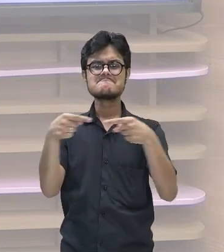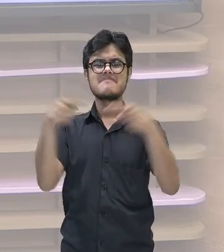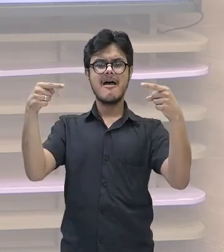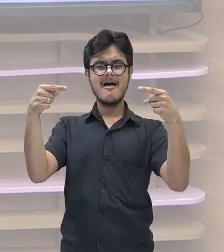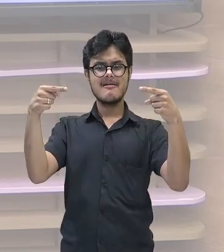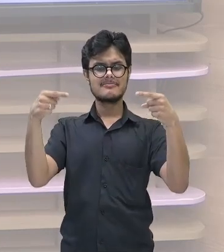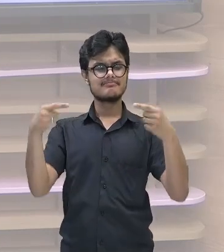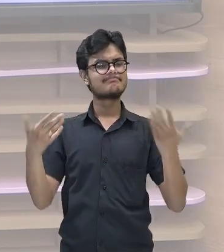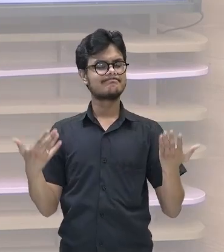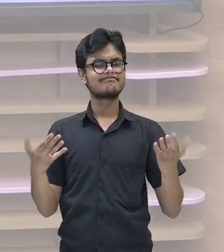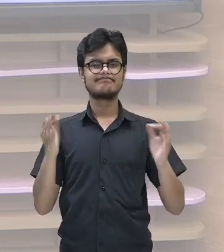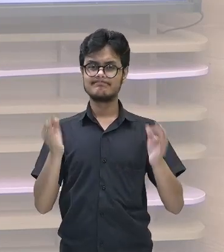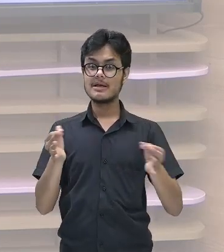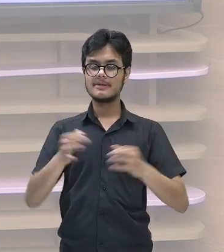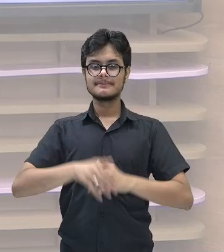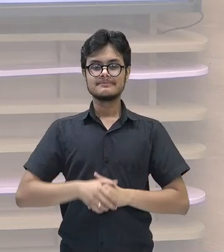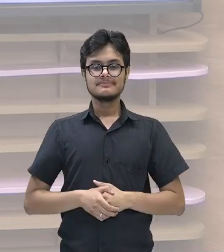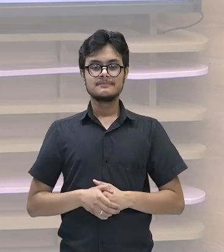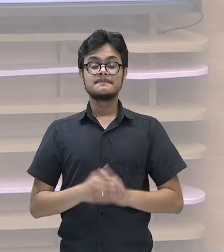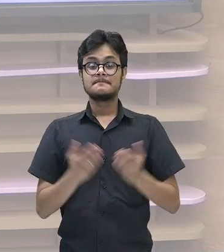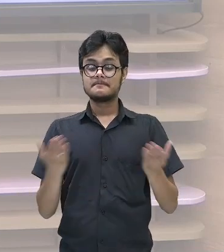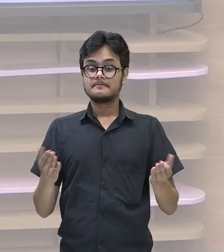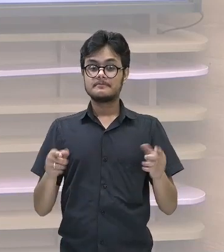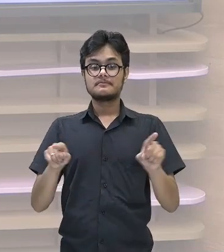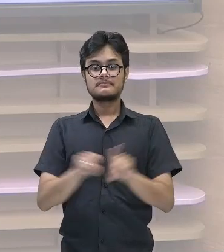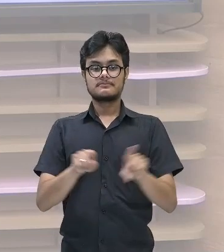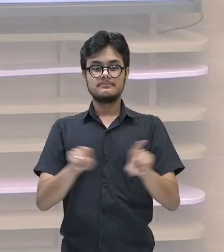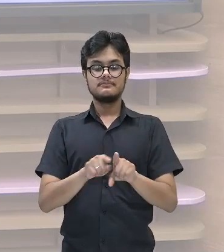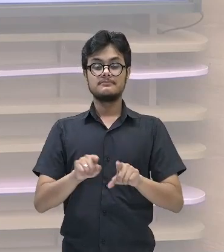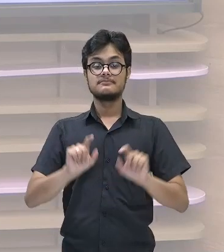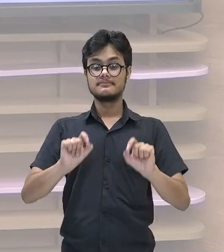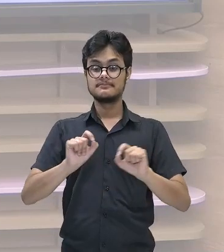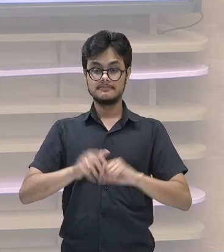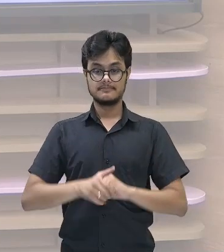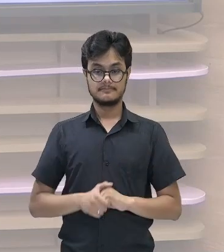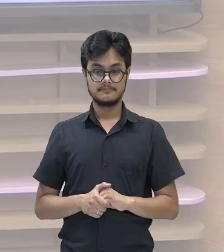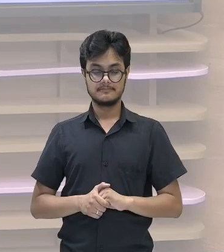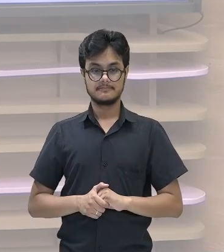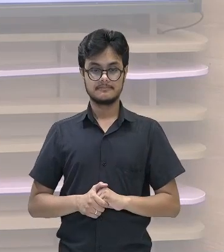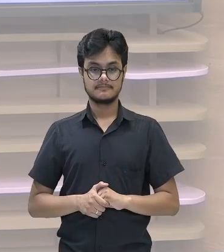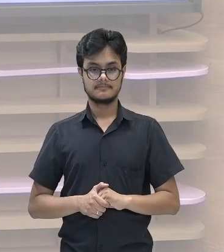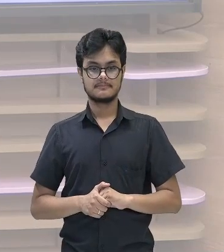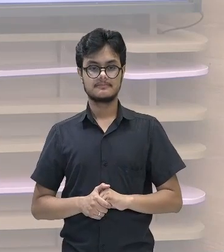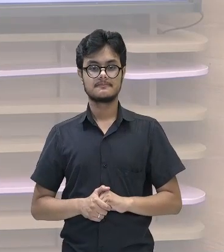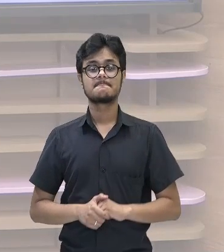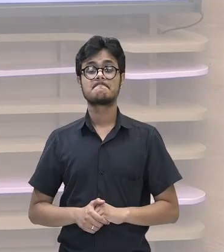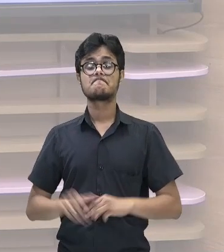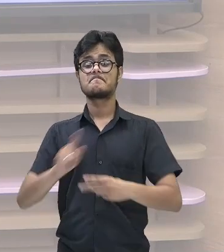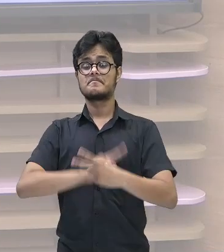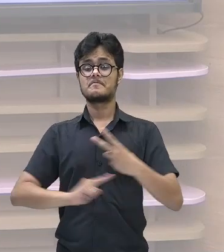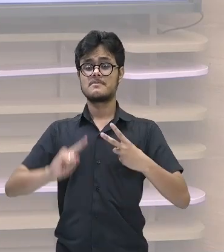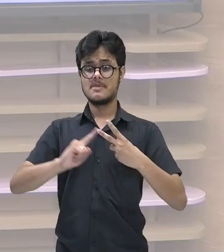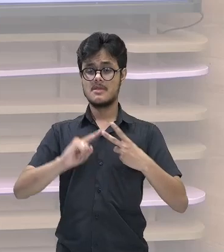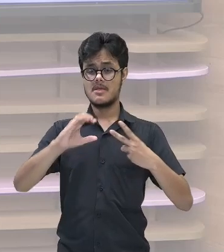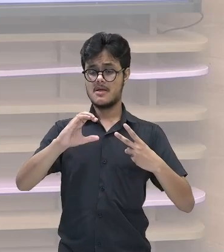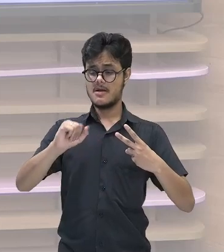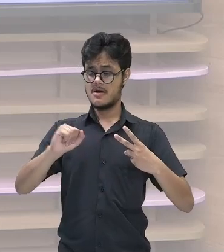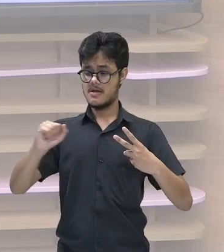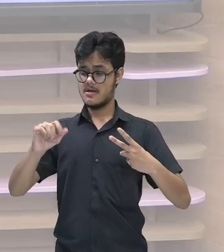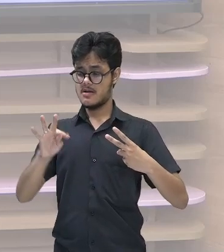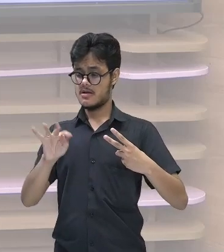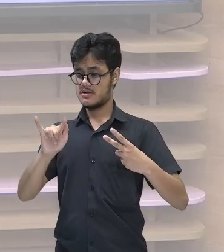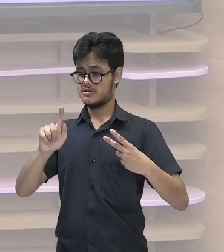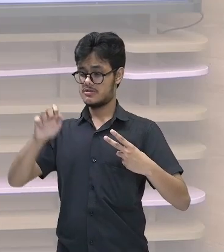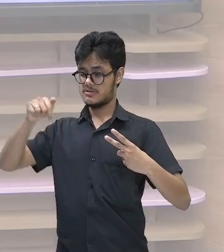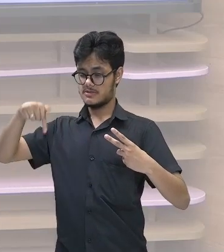animais também, né, e aí nós temos a vegetação da Caatinga, por exemplo. A Caatinga, ela